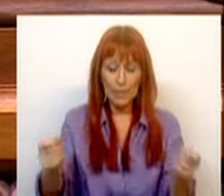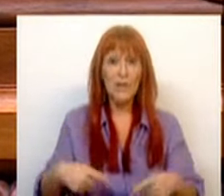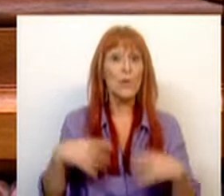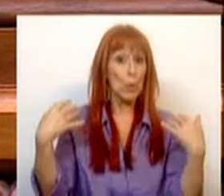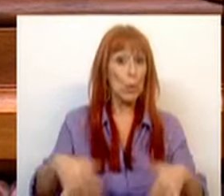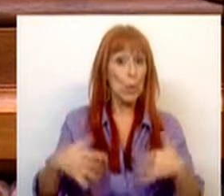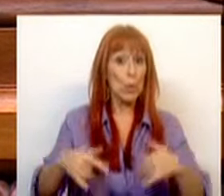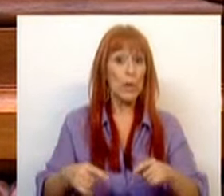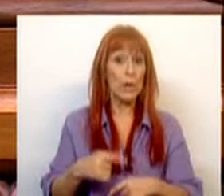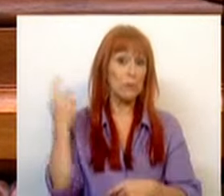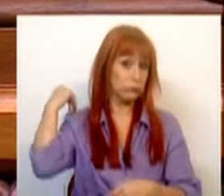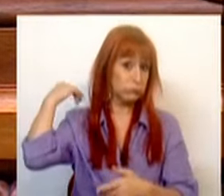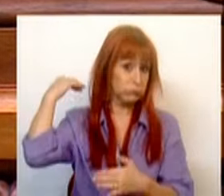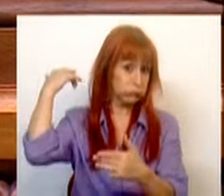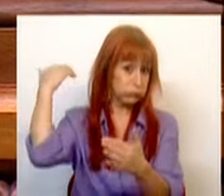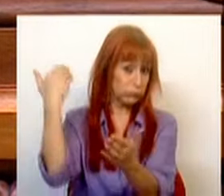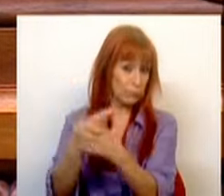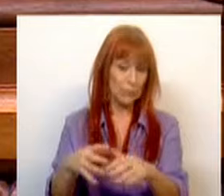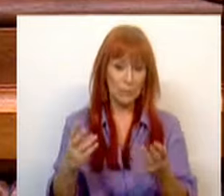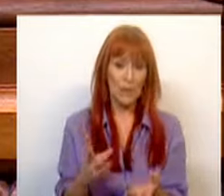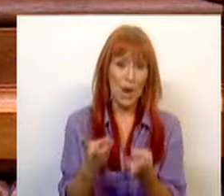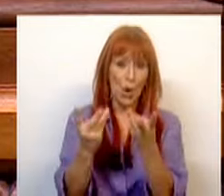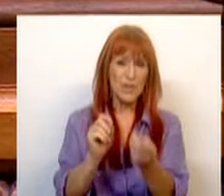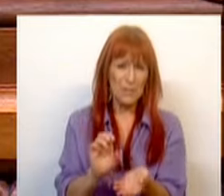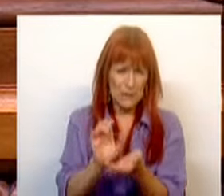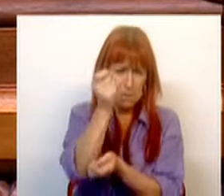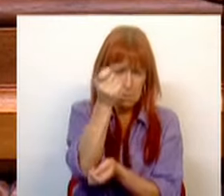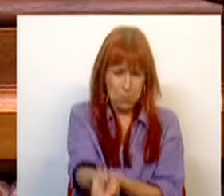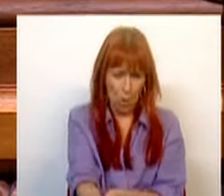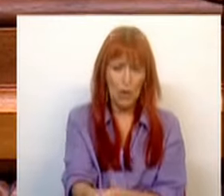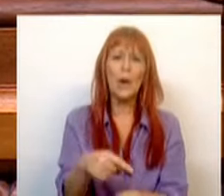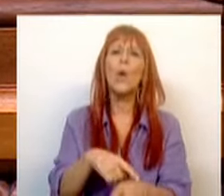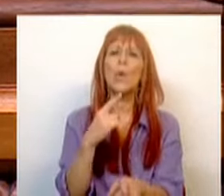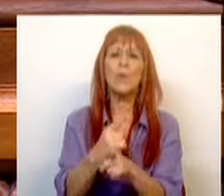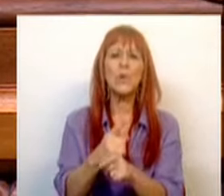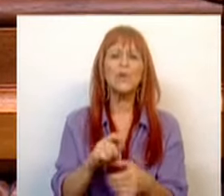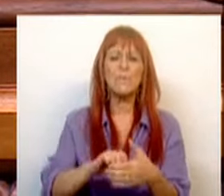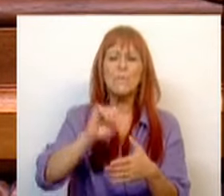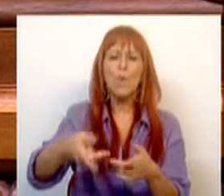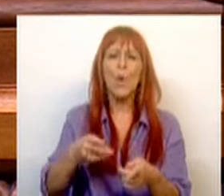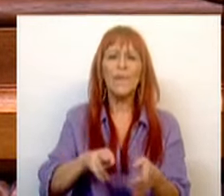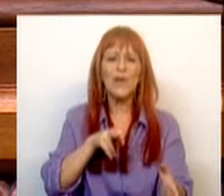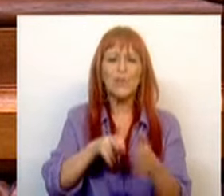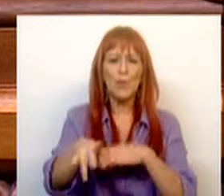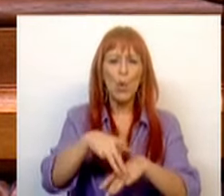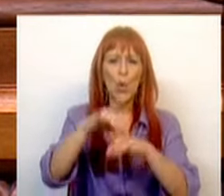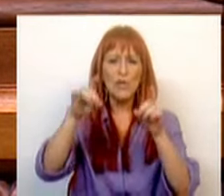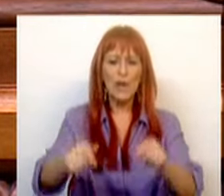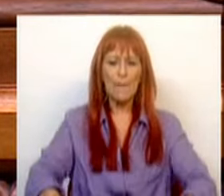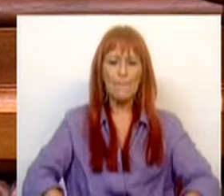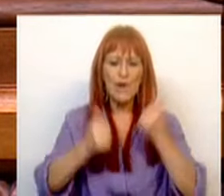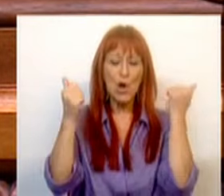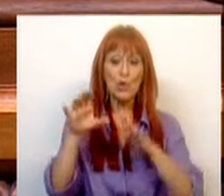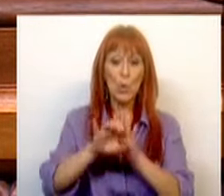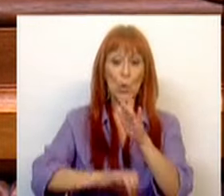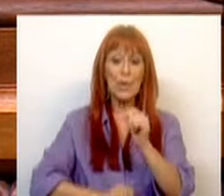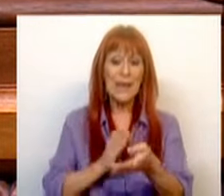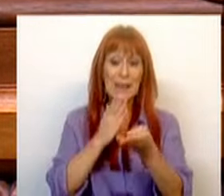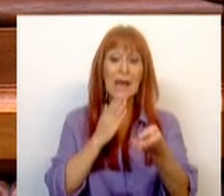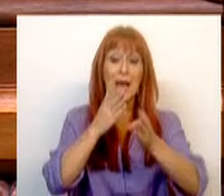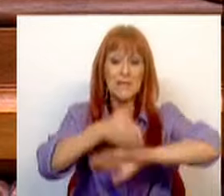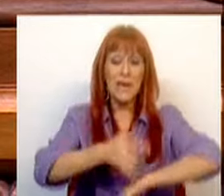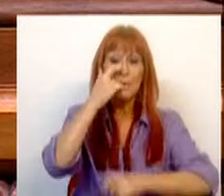crítico e crónico de suborçamentação, ao mesmo tempo que eliminávamos as taxas moderadoras e melhorávamos as condições de acesso